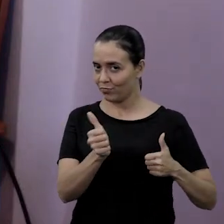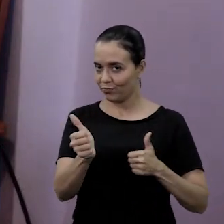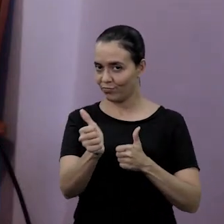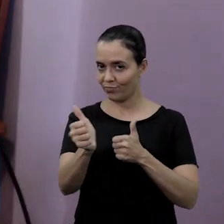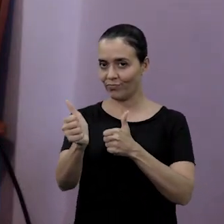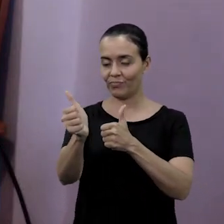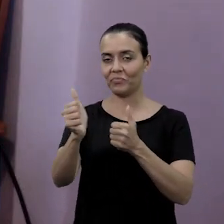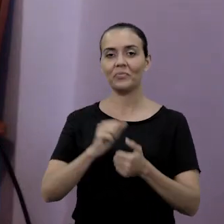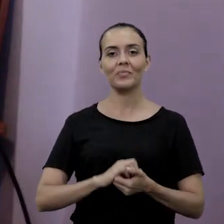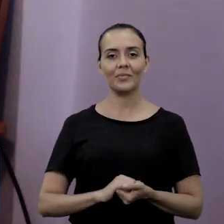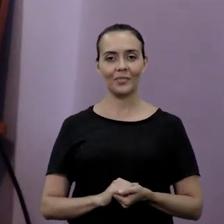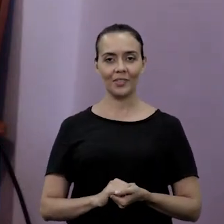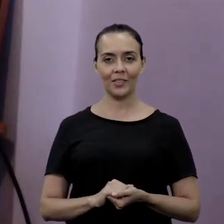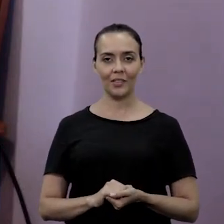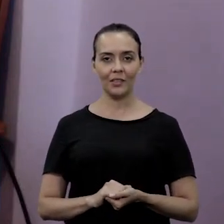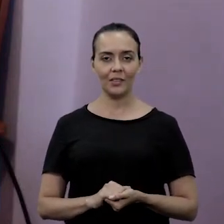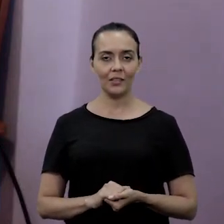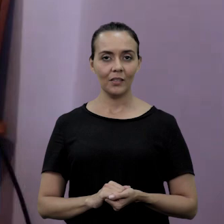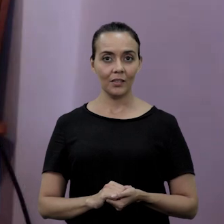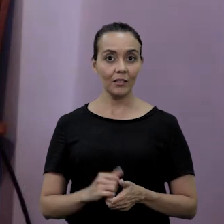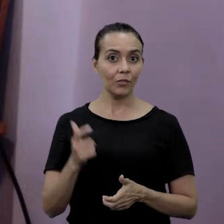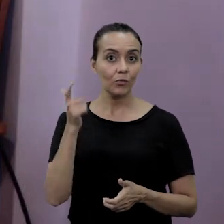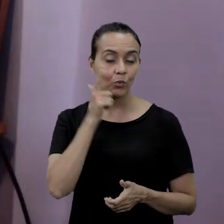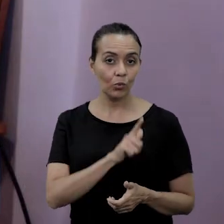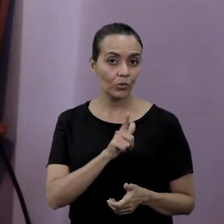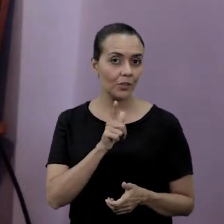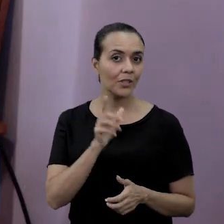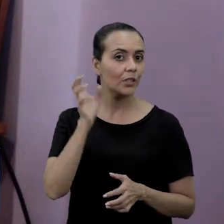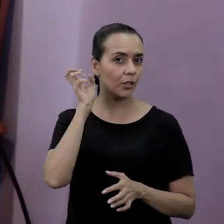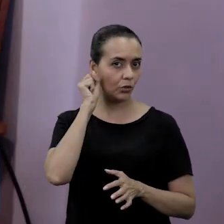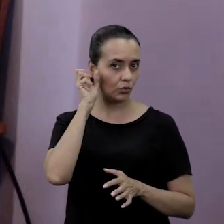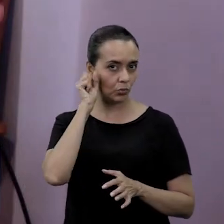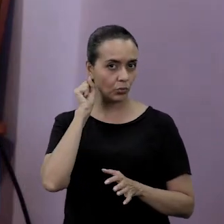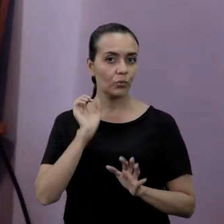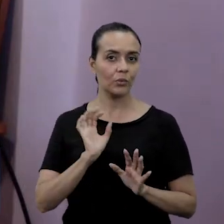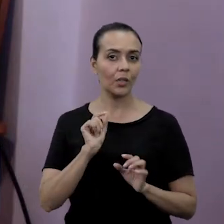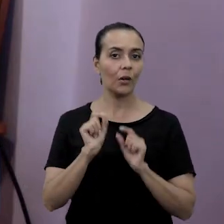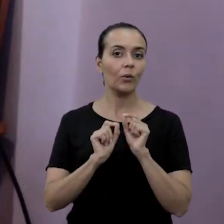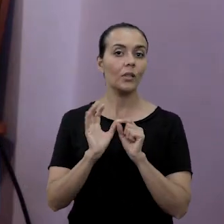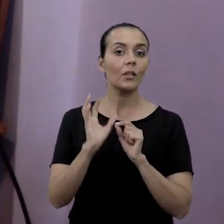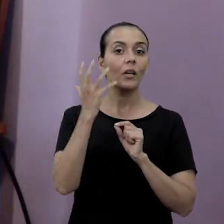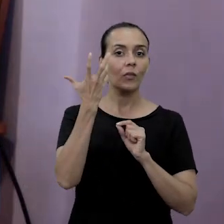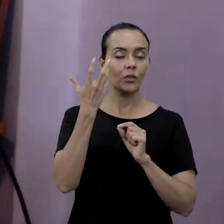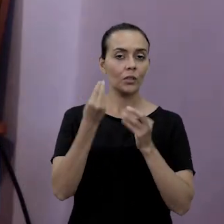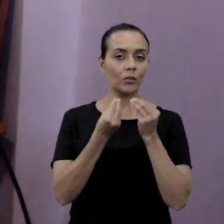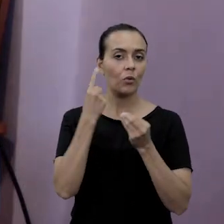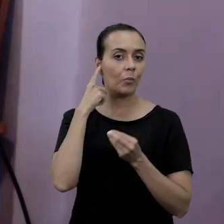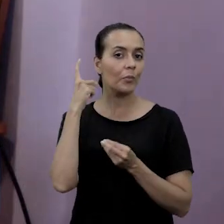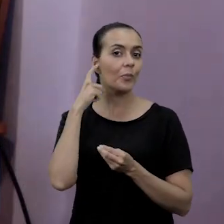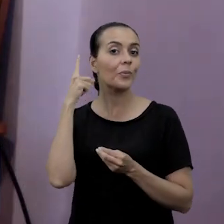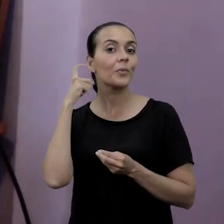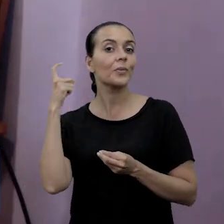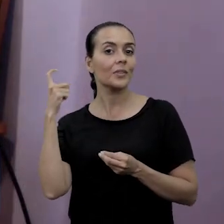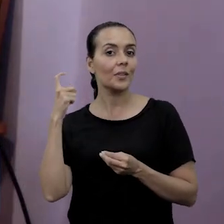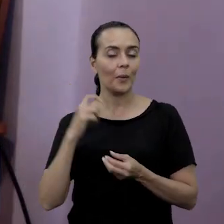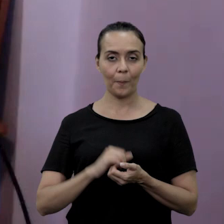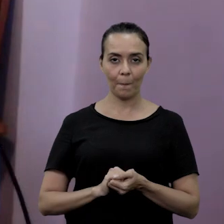o carro de cena, e da van a gente conseguia pelo menos ouvir